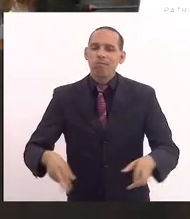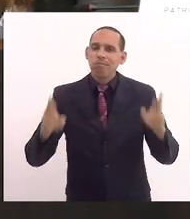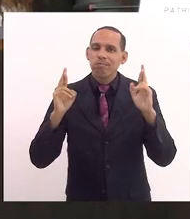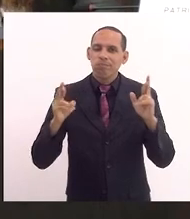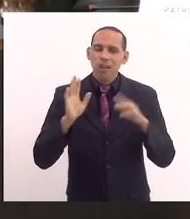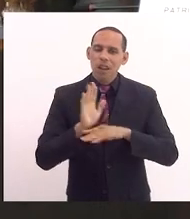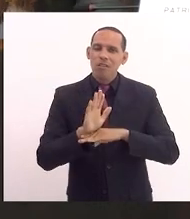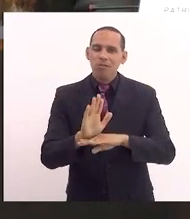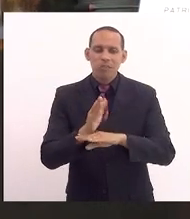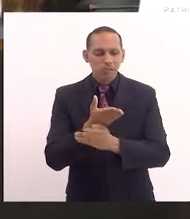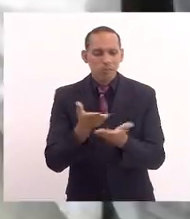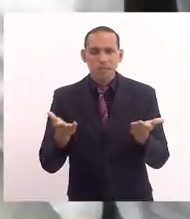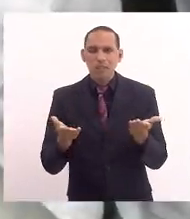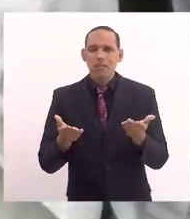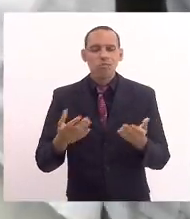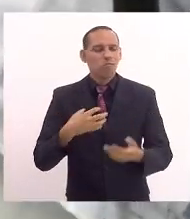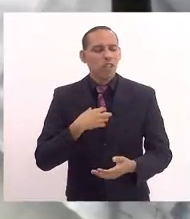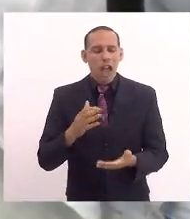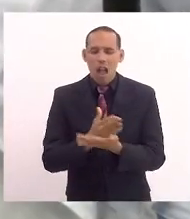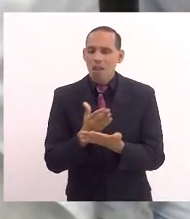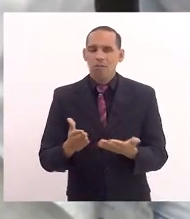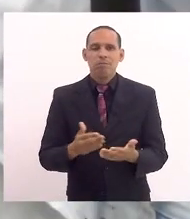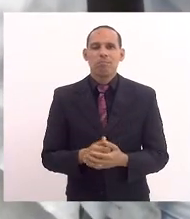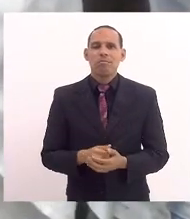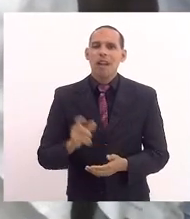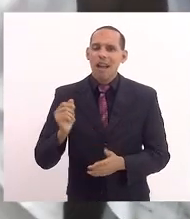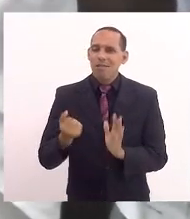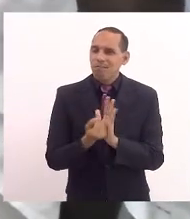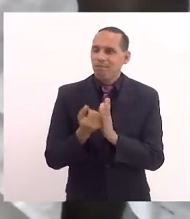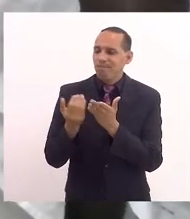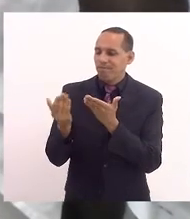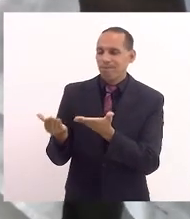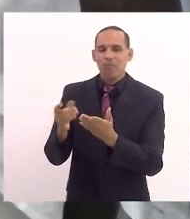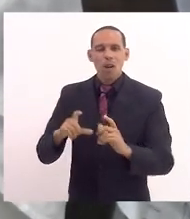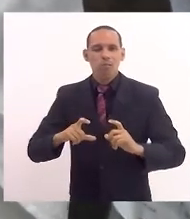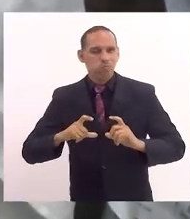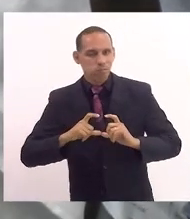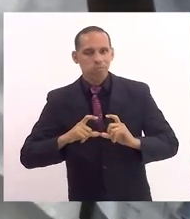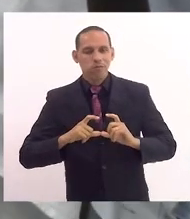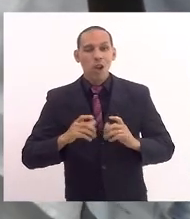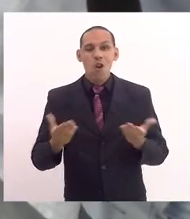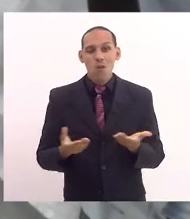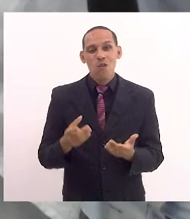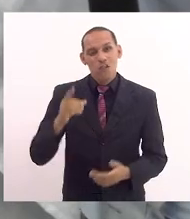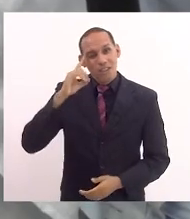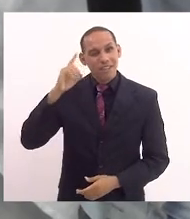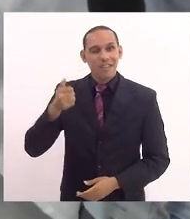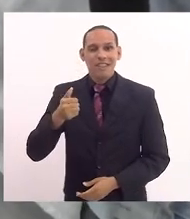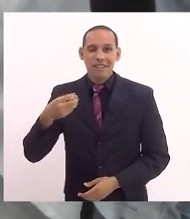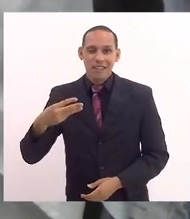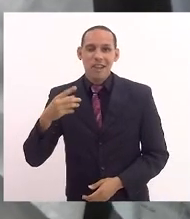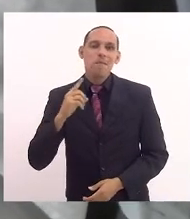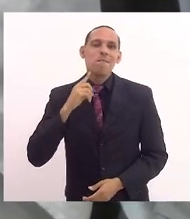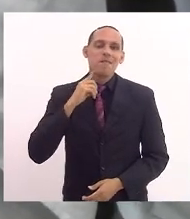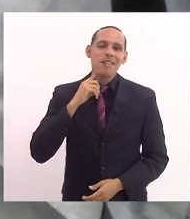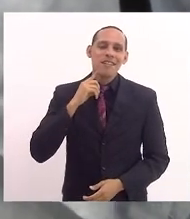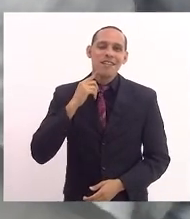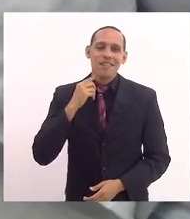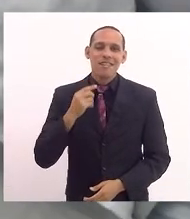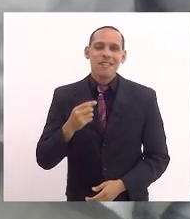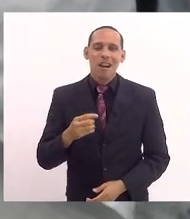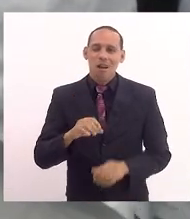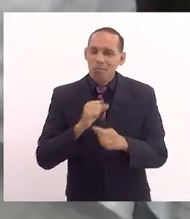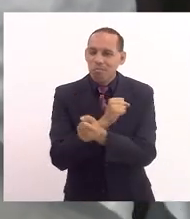poder ajudá-los. É muito simbólico receber essa medalha, justamente no dia 13 de maio, o dia da falsa